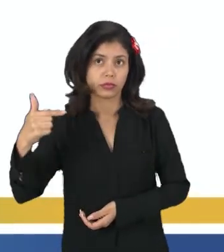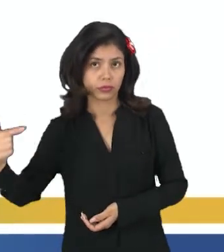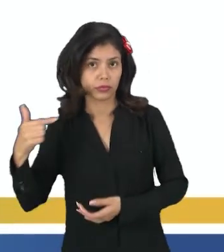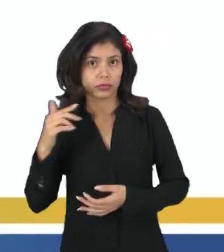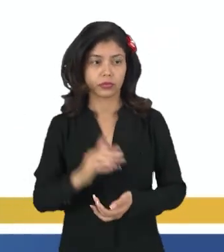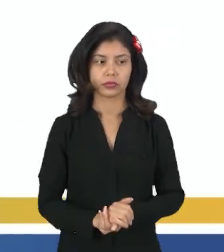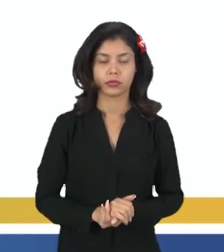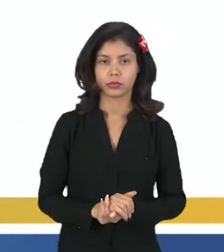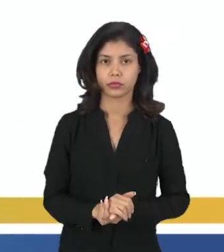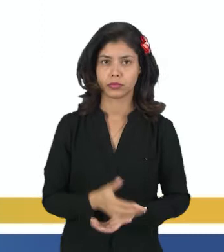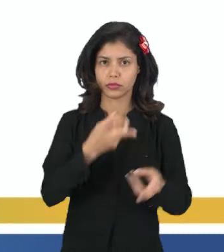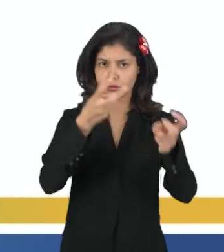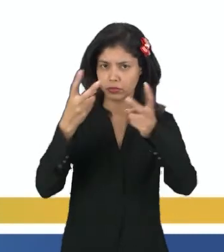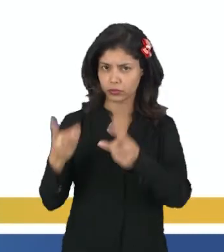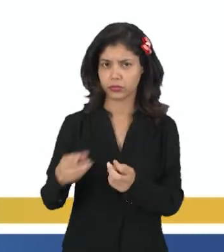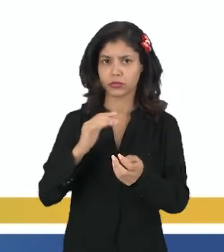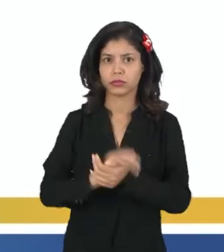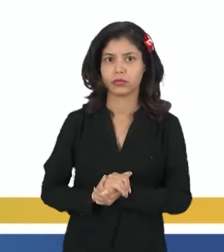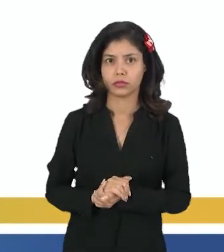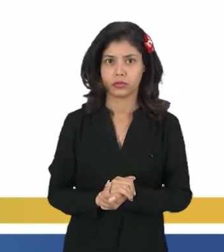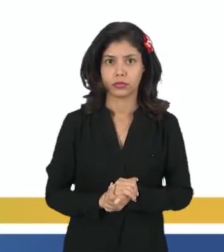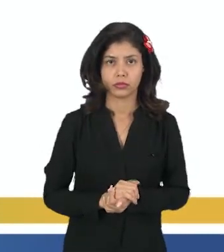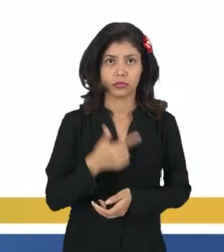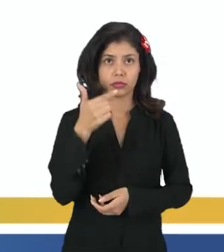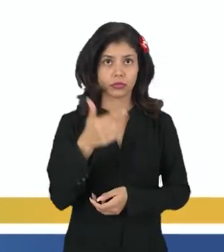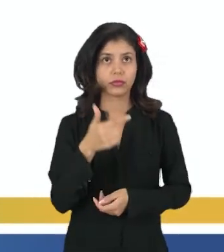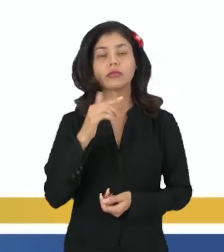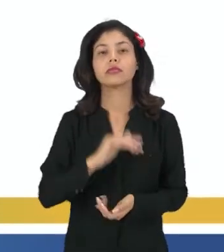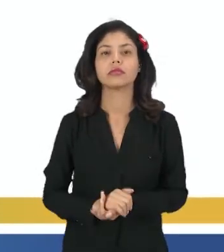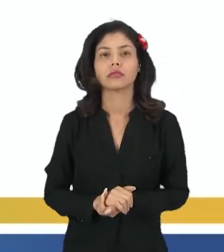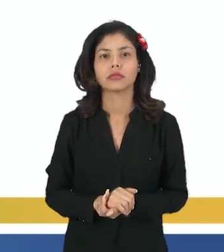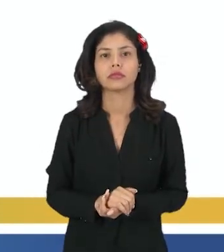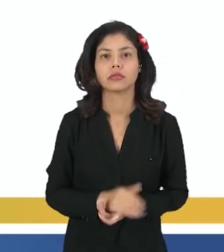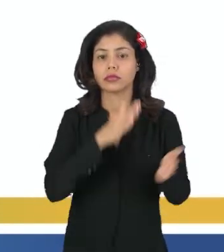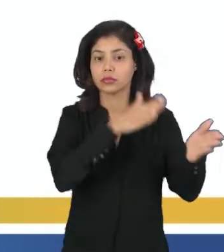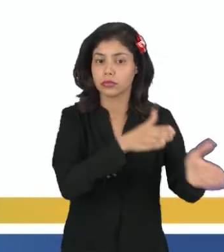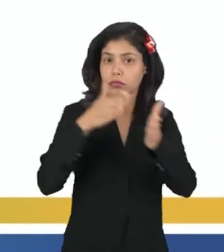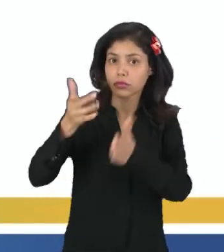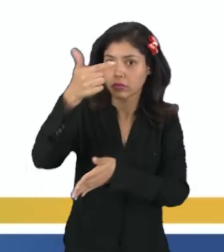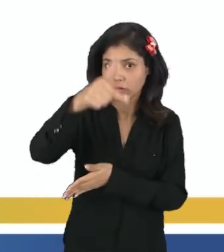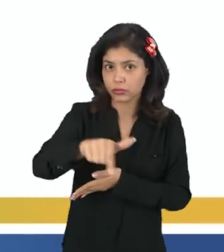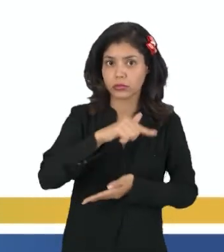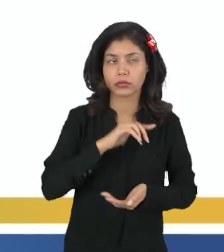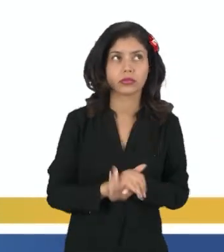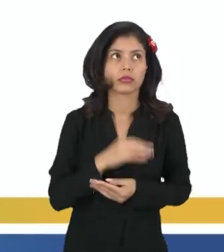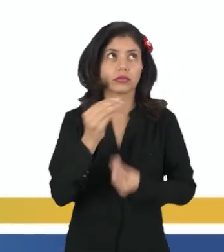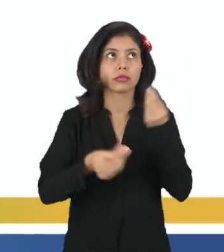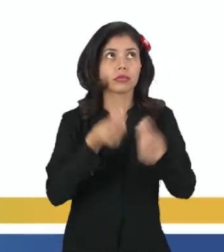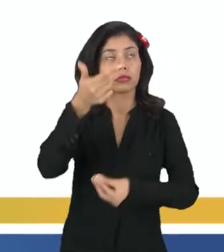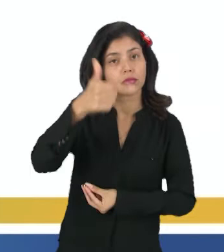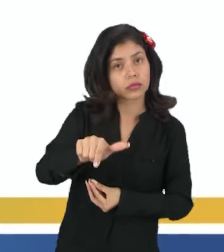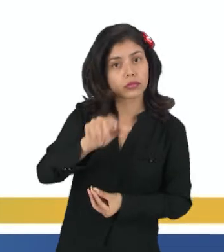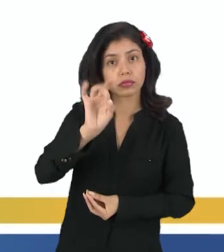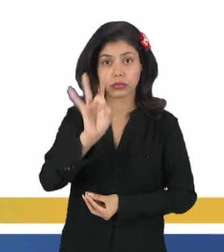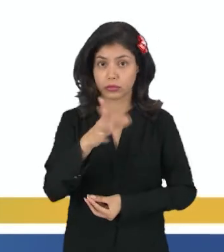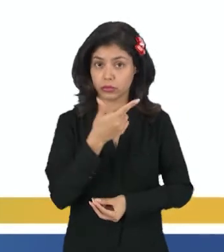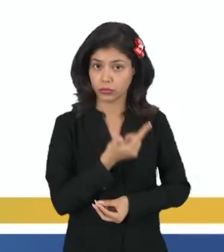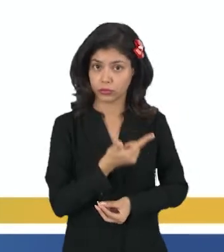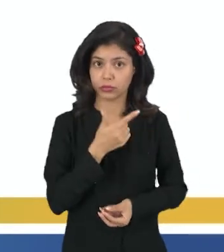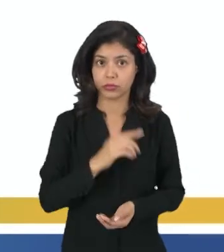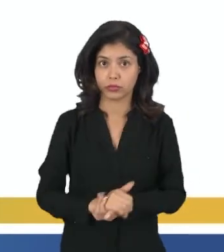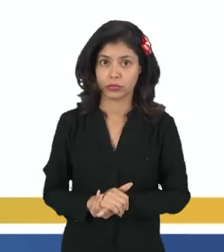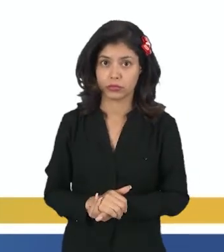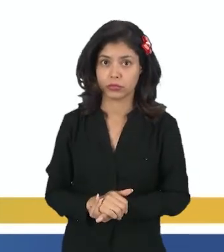0,2222 percebe aquilo que apaixonado número dois então periódico é a parte que repete como repetir somente número dois